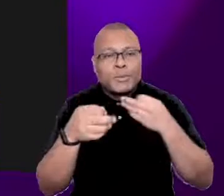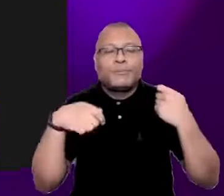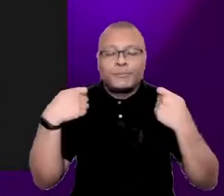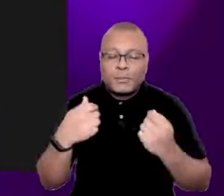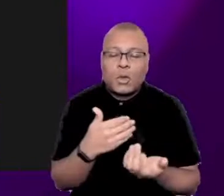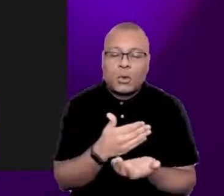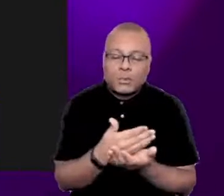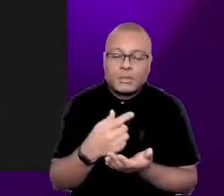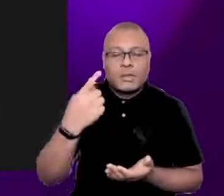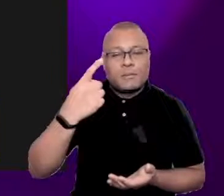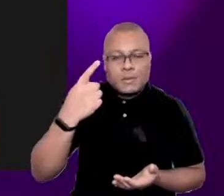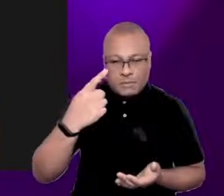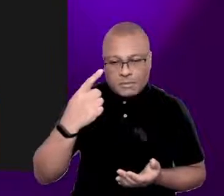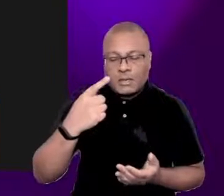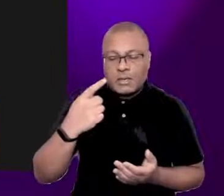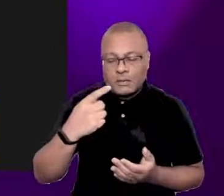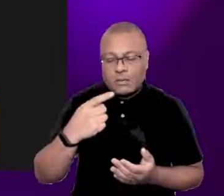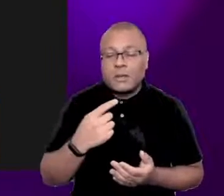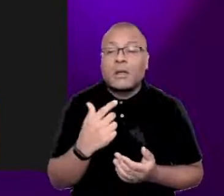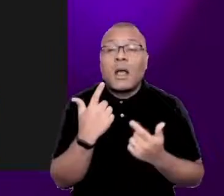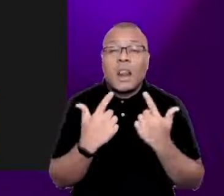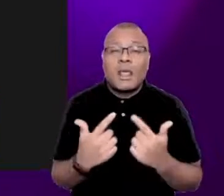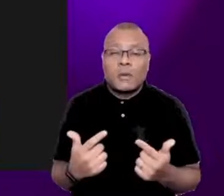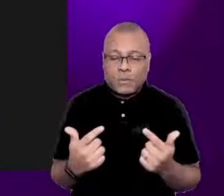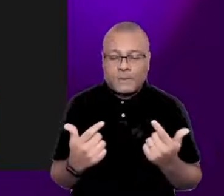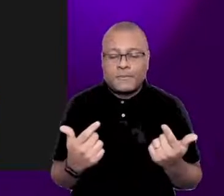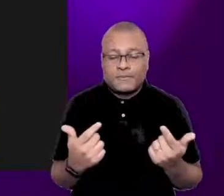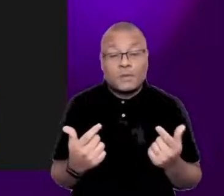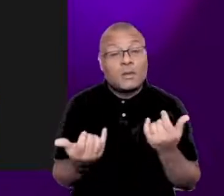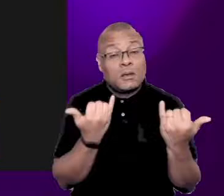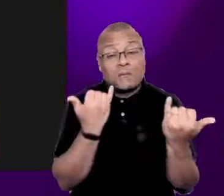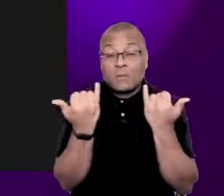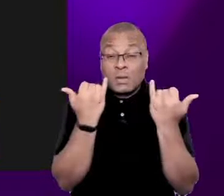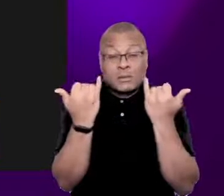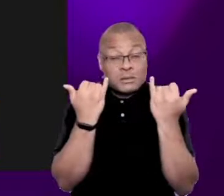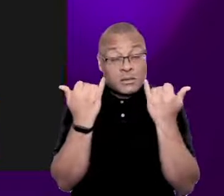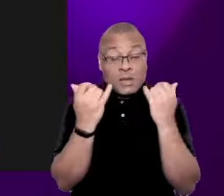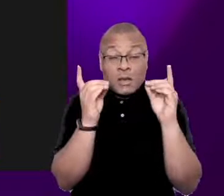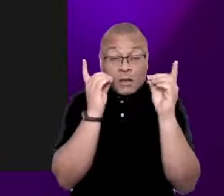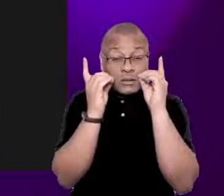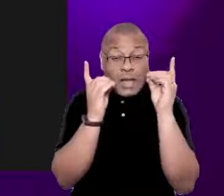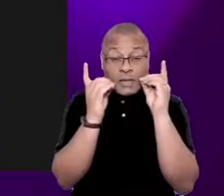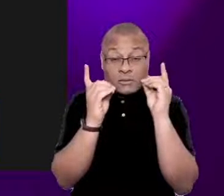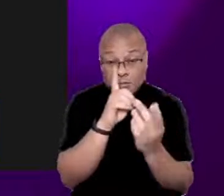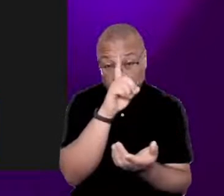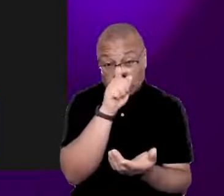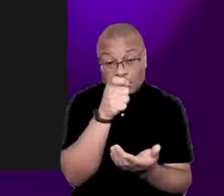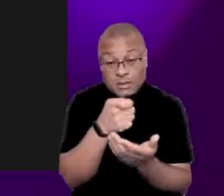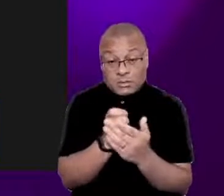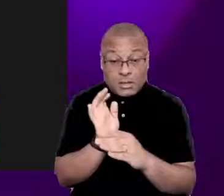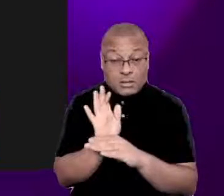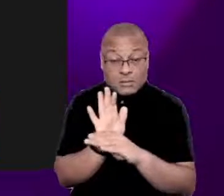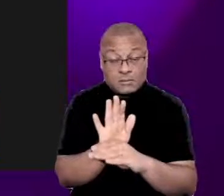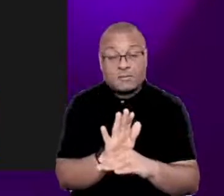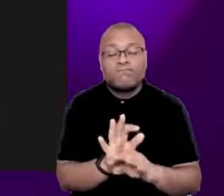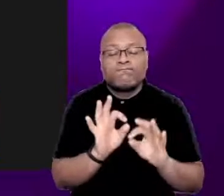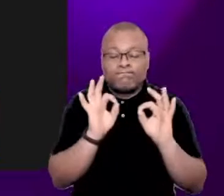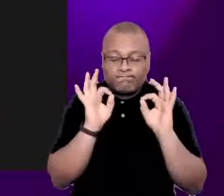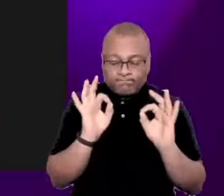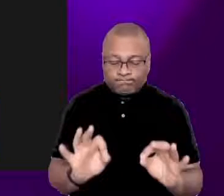começar primeiro falando a primeira língua, né? E toda a questão da informação, o data-driven que você falou. Foi